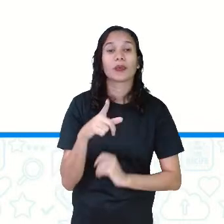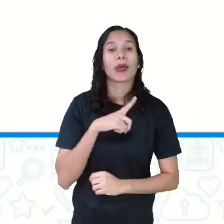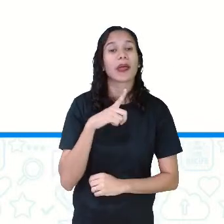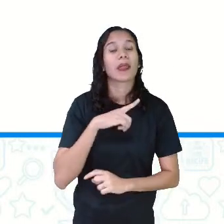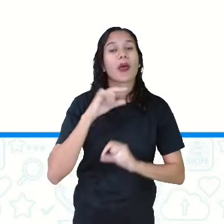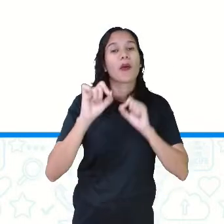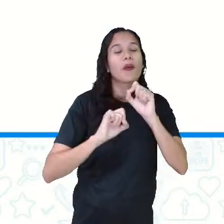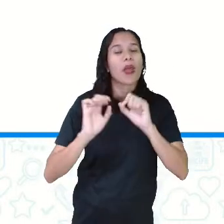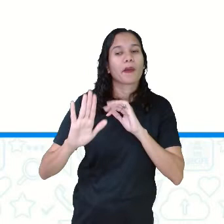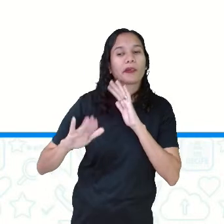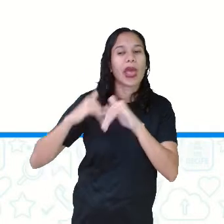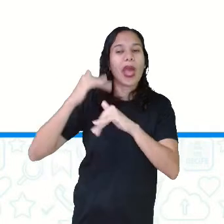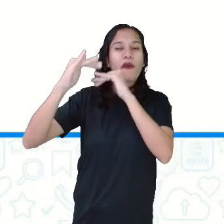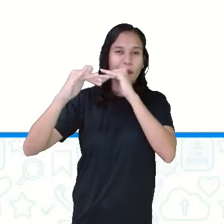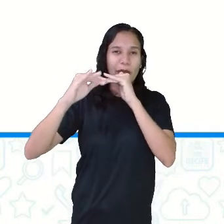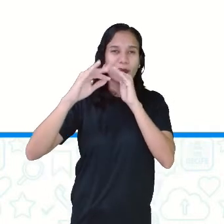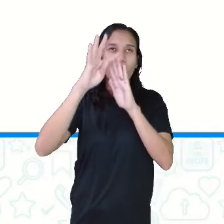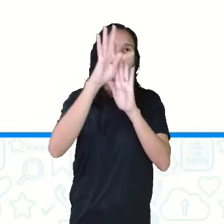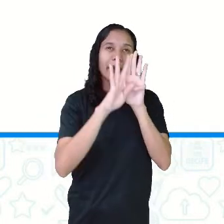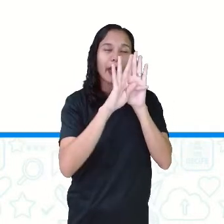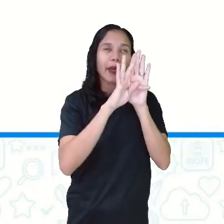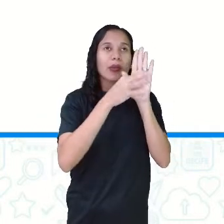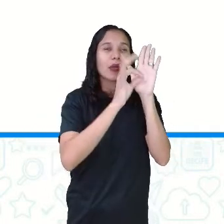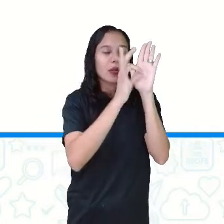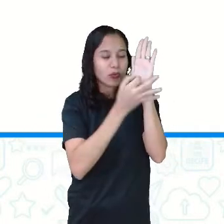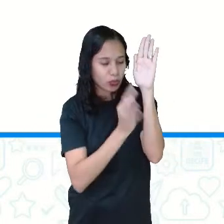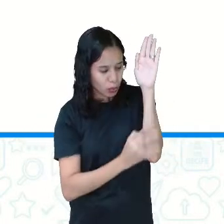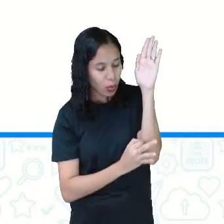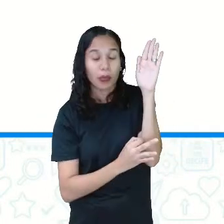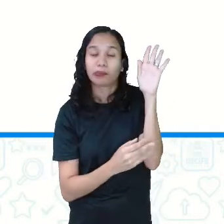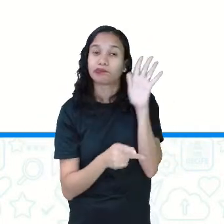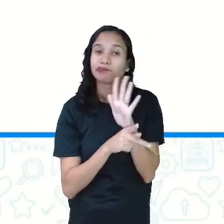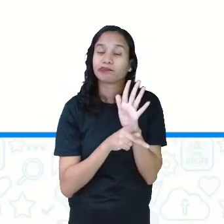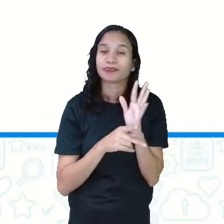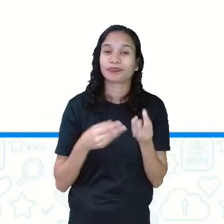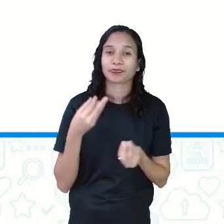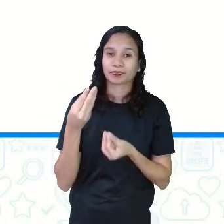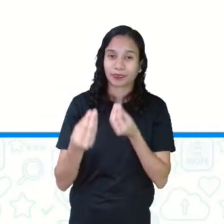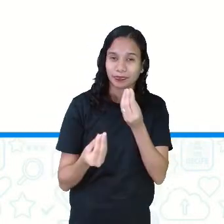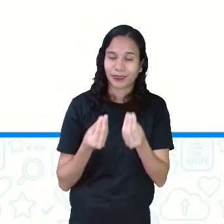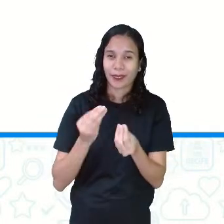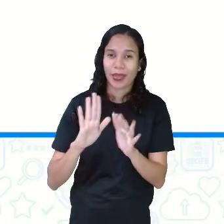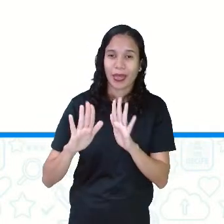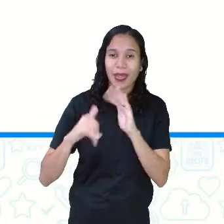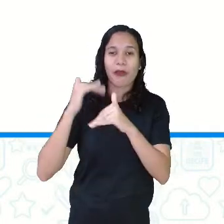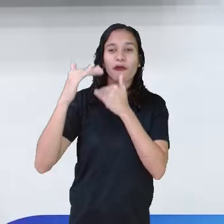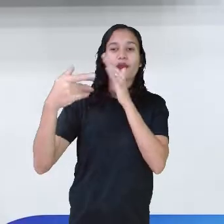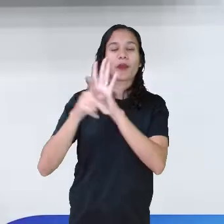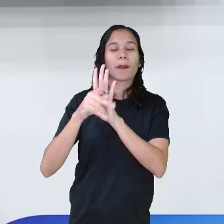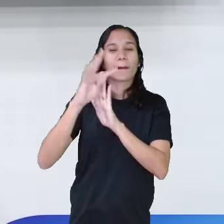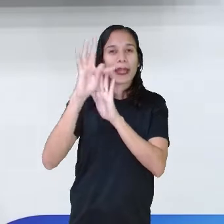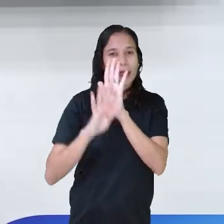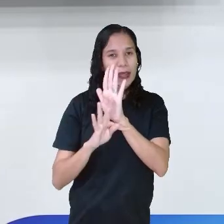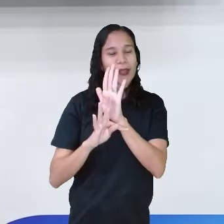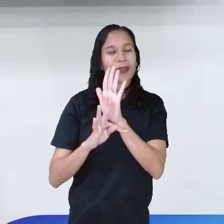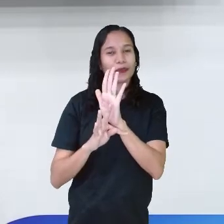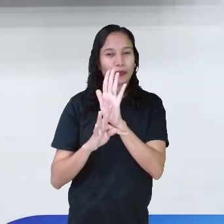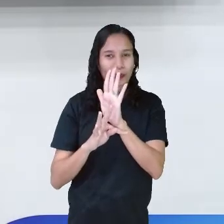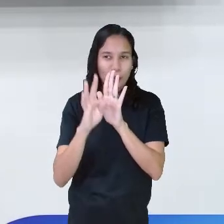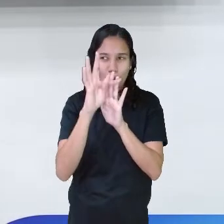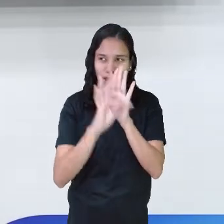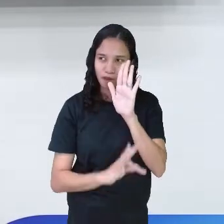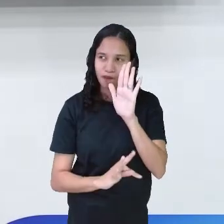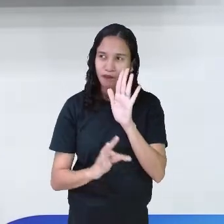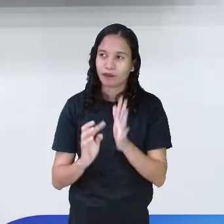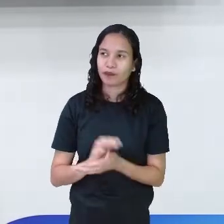seu desenvolvimento. Se fosse ali uma redação, por exemplo, até se comparando, seria ali o desenvolvimento do texto, que é o corpo ali